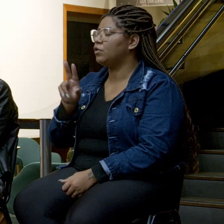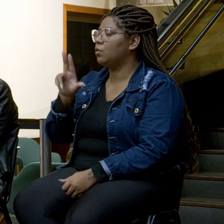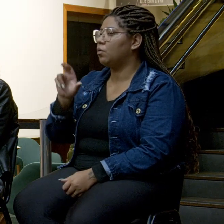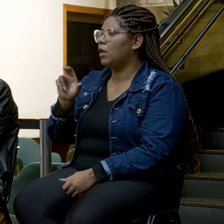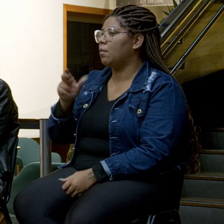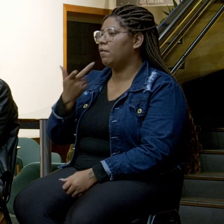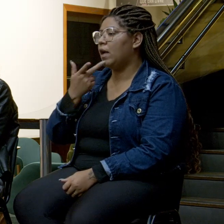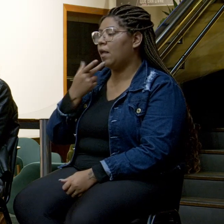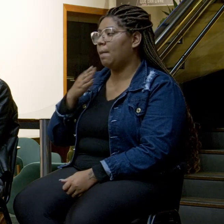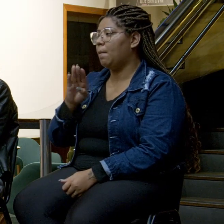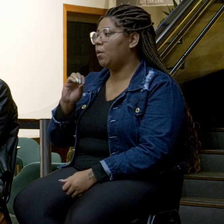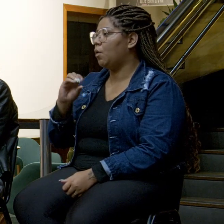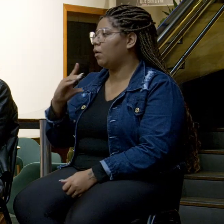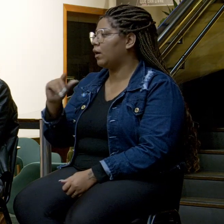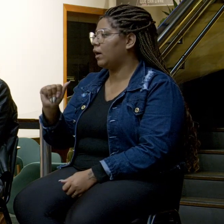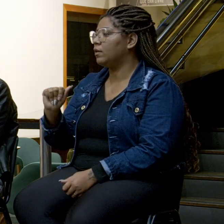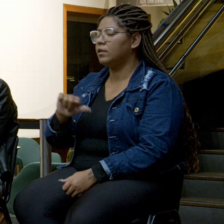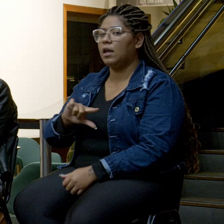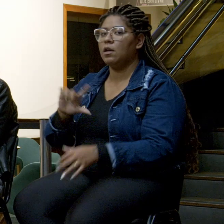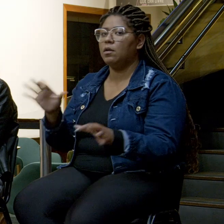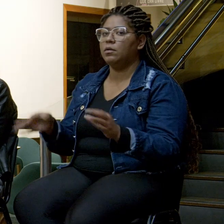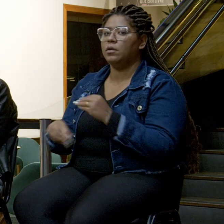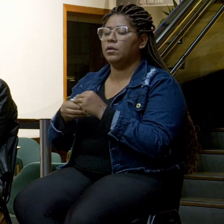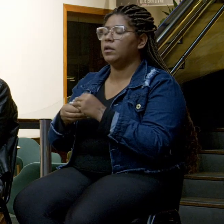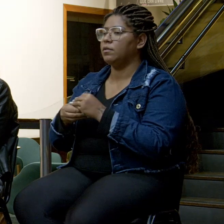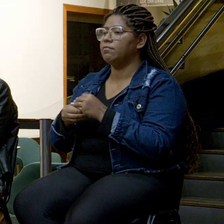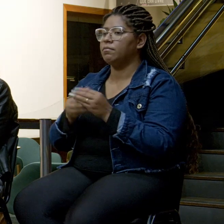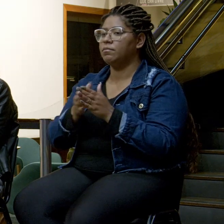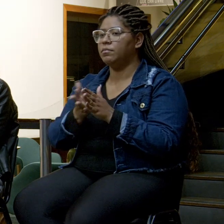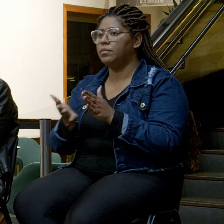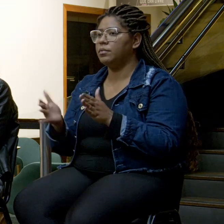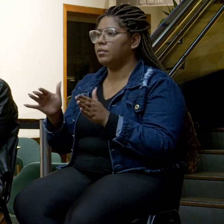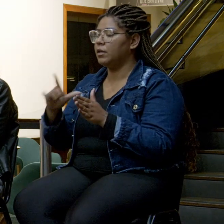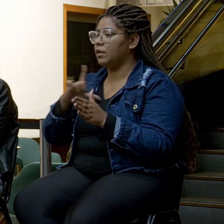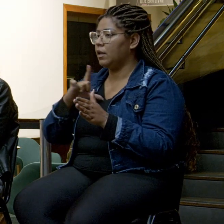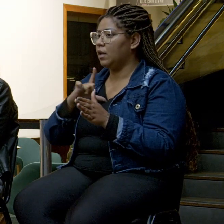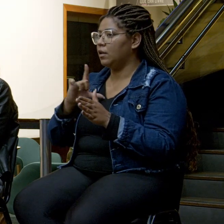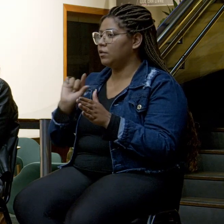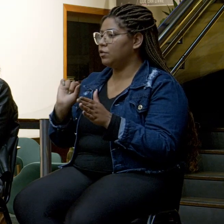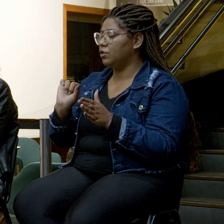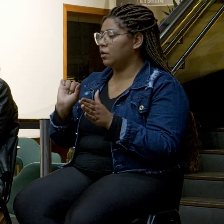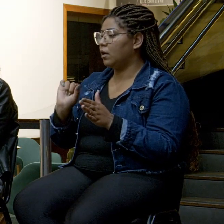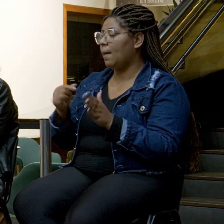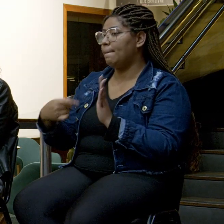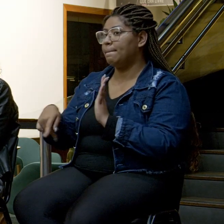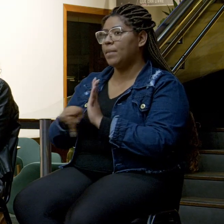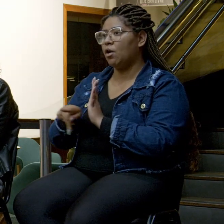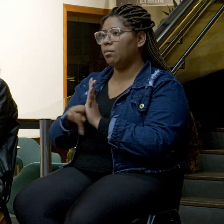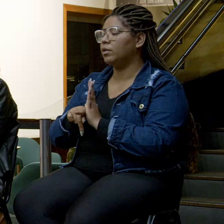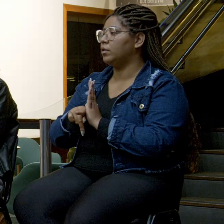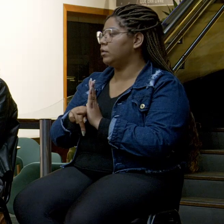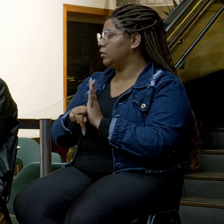essa questão dos processos mesmo. Os processos como parte de um processo digestivo,